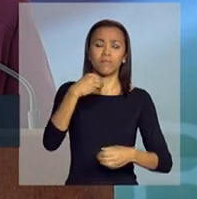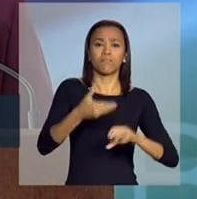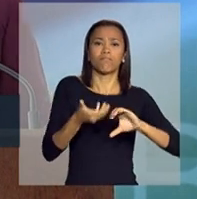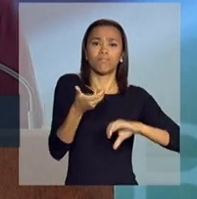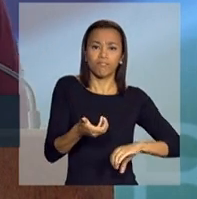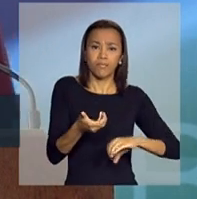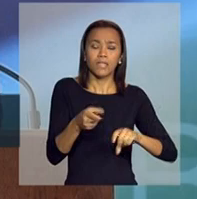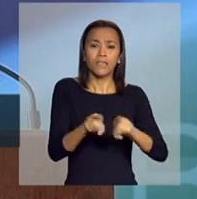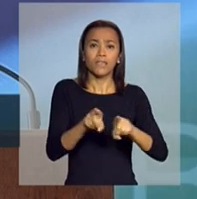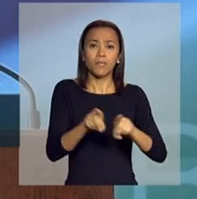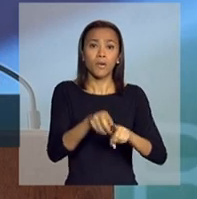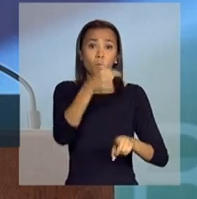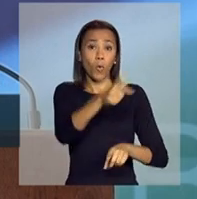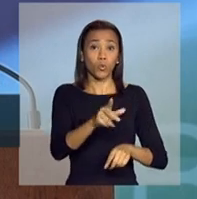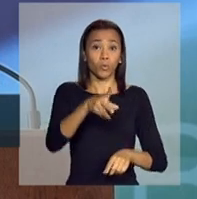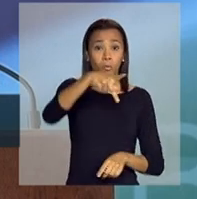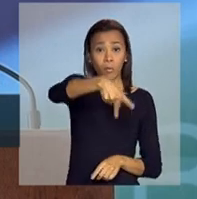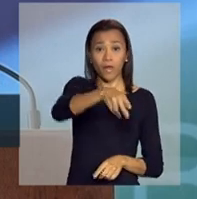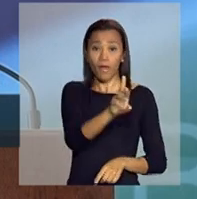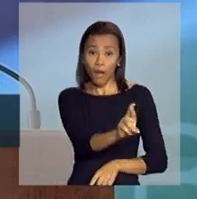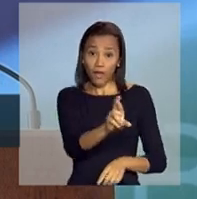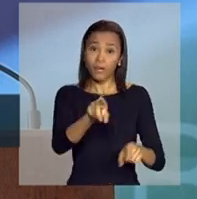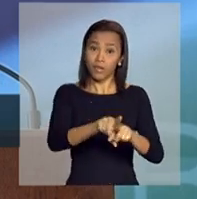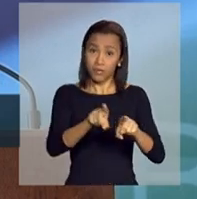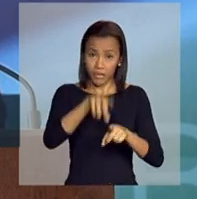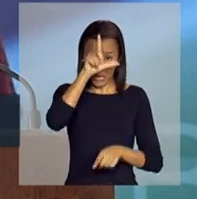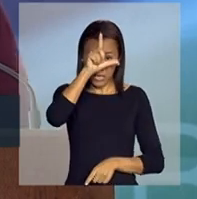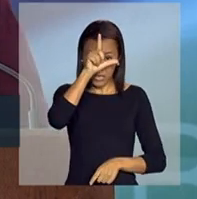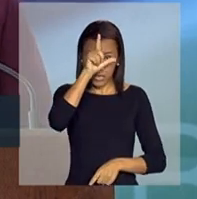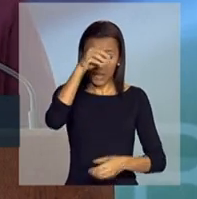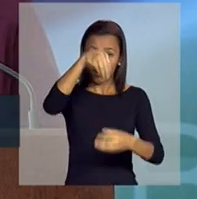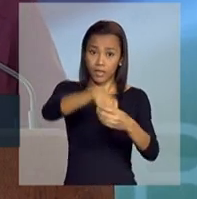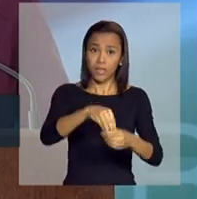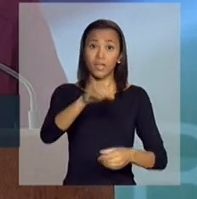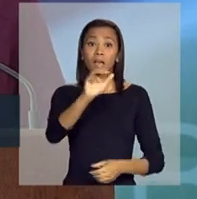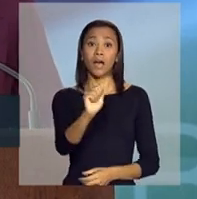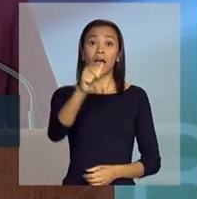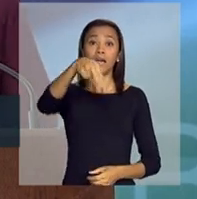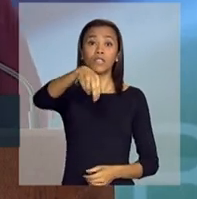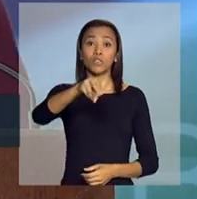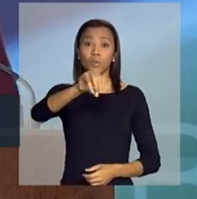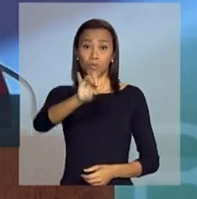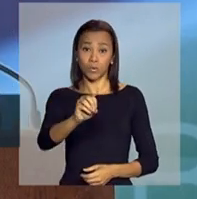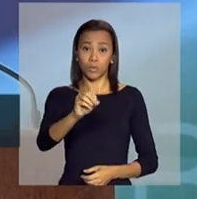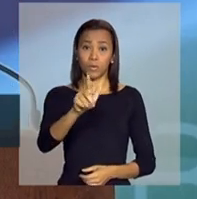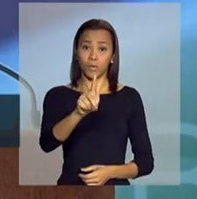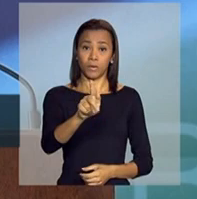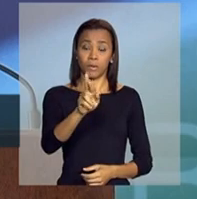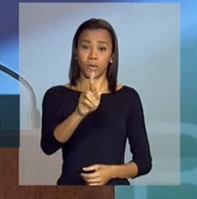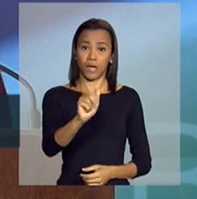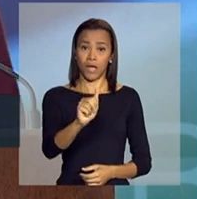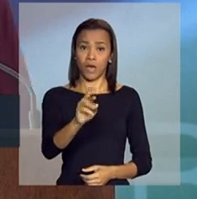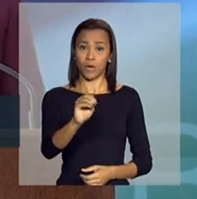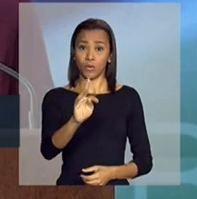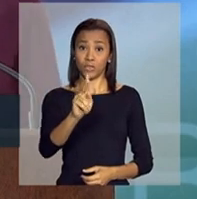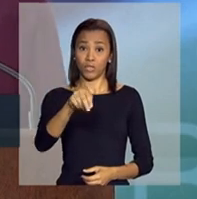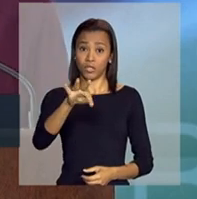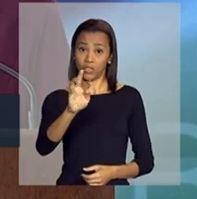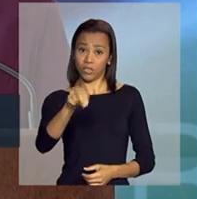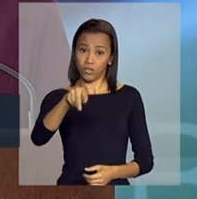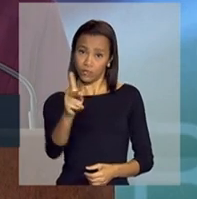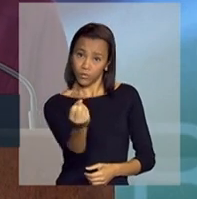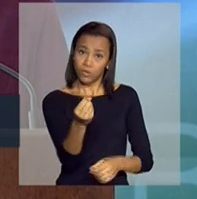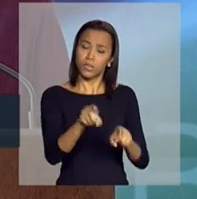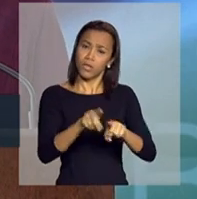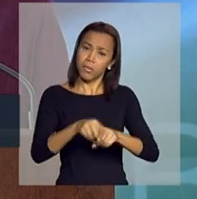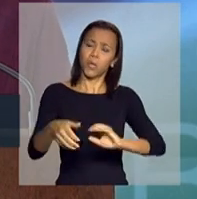Deputados, e o líder do PR na Câmara dos Deputados, Antônio Garotinho. Queria cumprimentar as senhoras e os